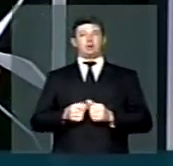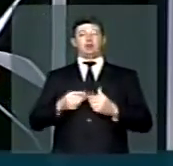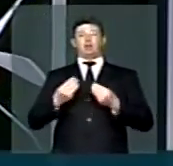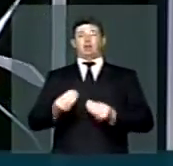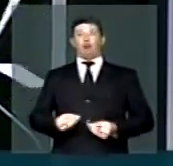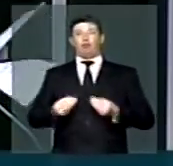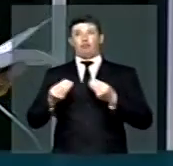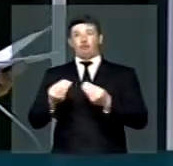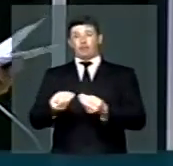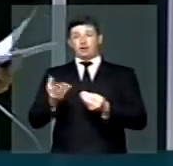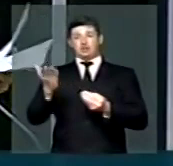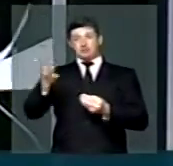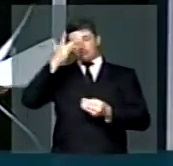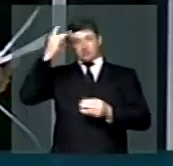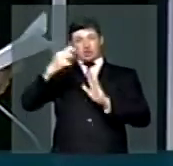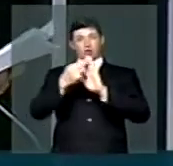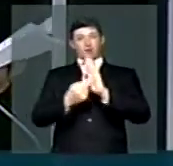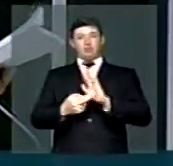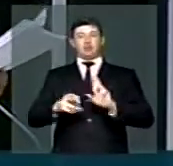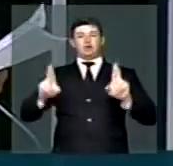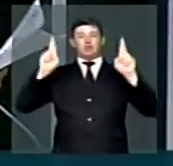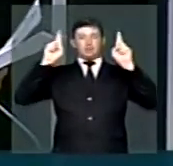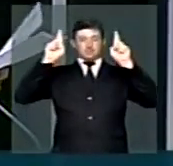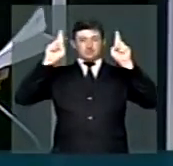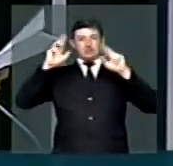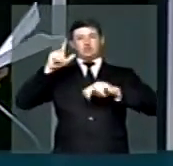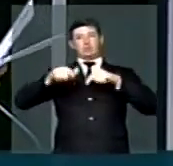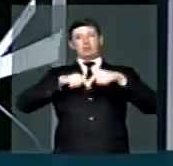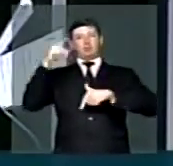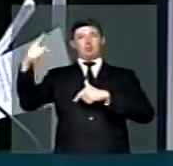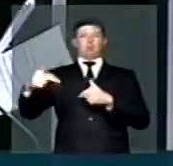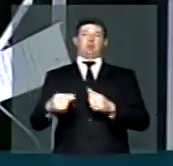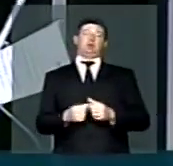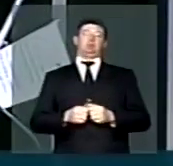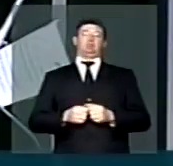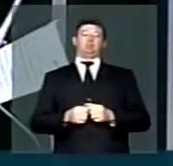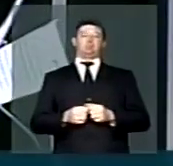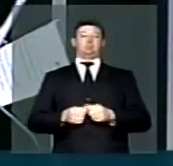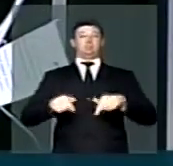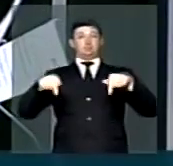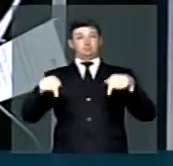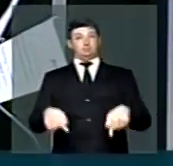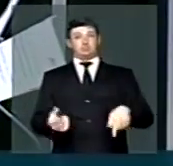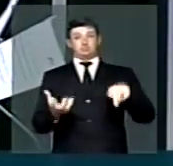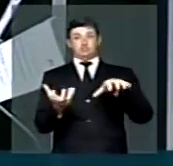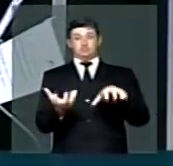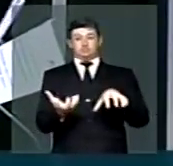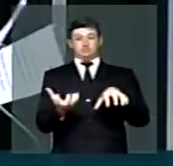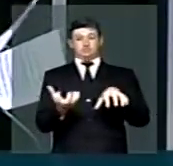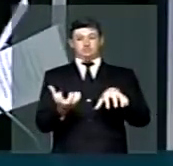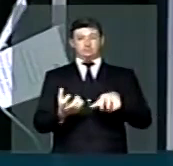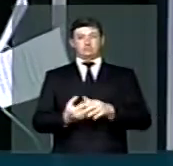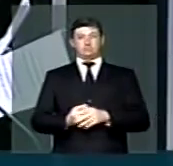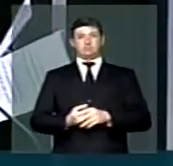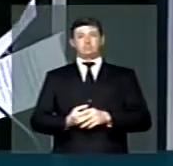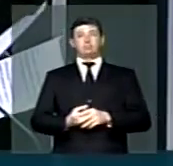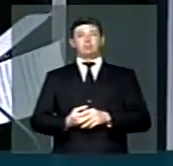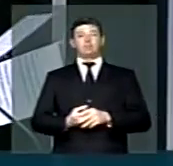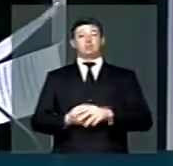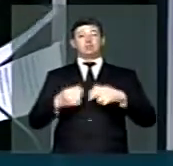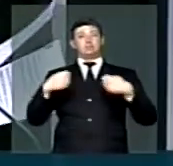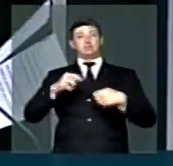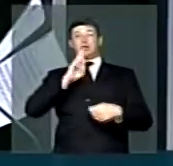que a esperança da regulamentação de suas atividades. O Congresso Nacional precisa dar